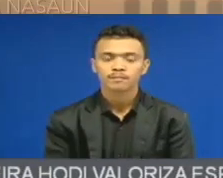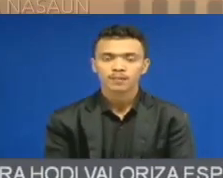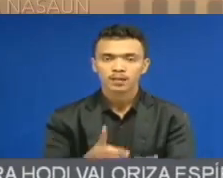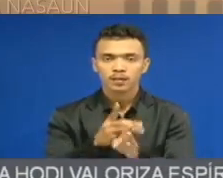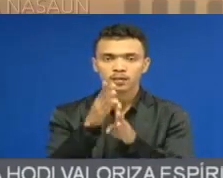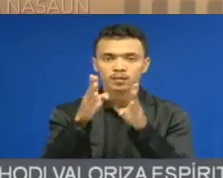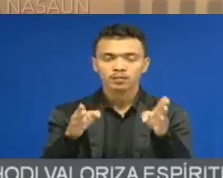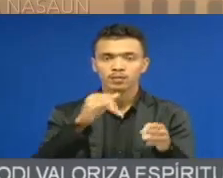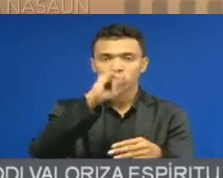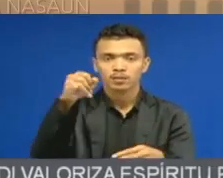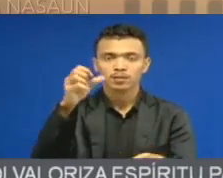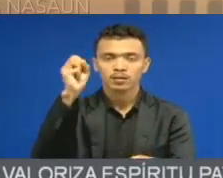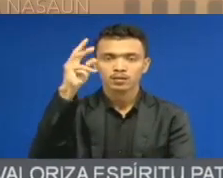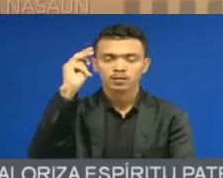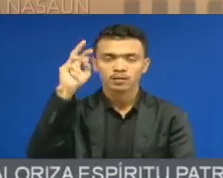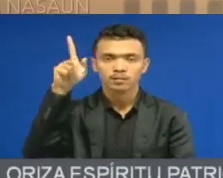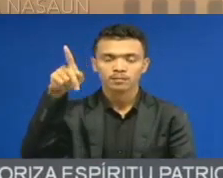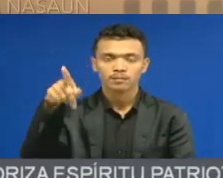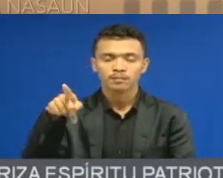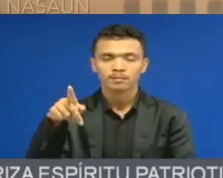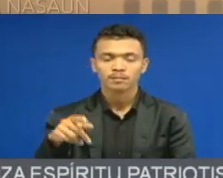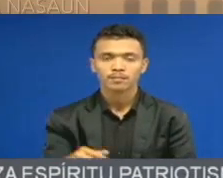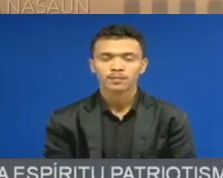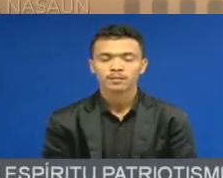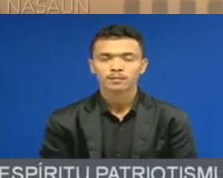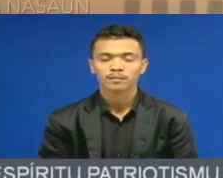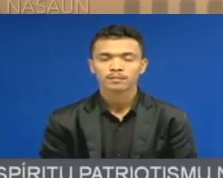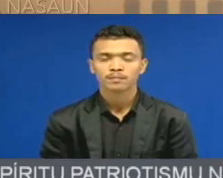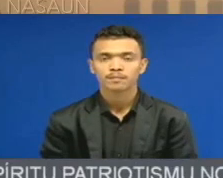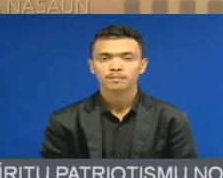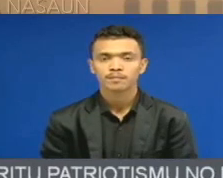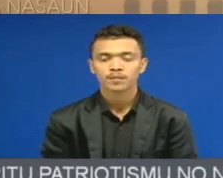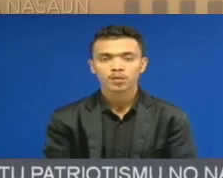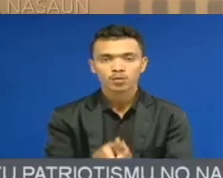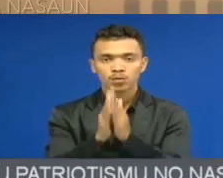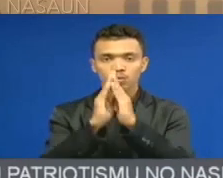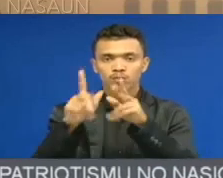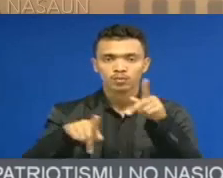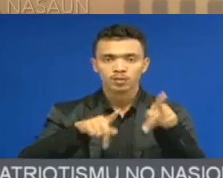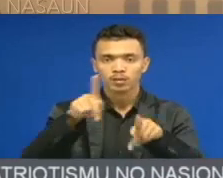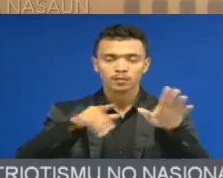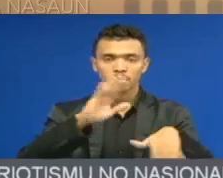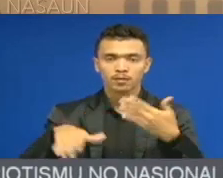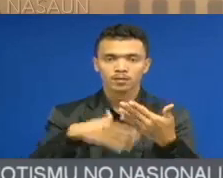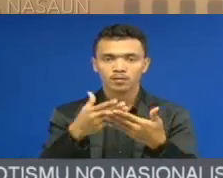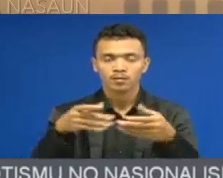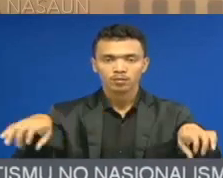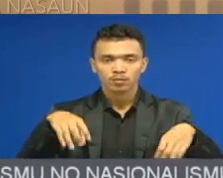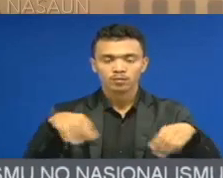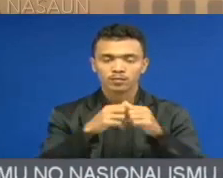Diretora executiva programa monitorização ba sistema judicial ZSMB, husu bentidare sotu serviço